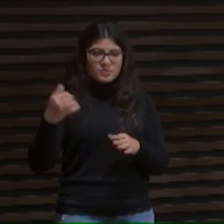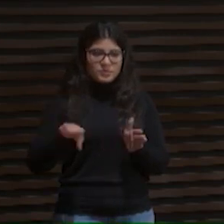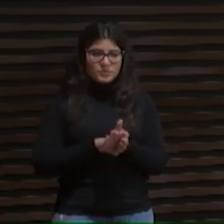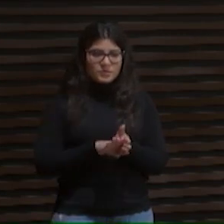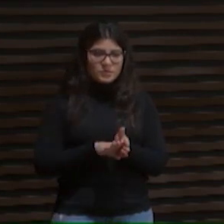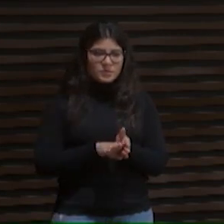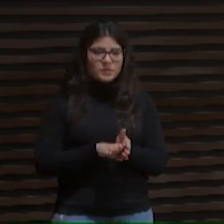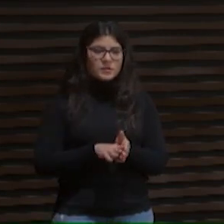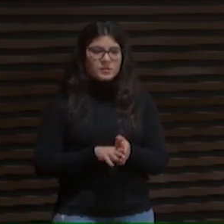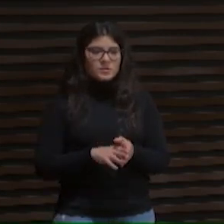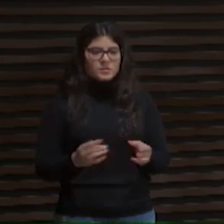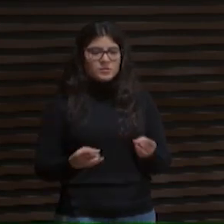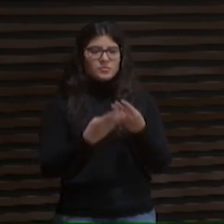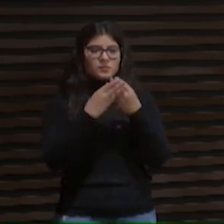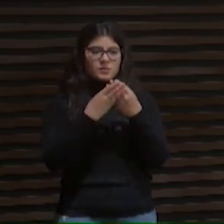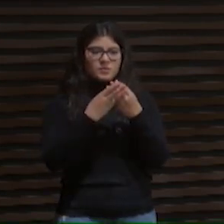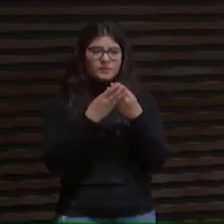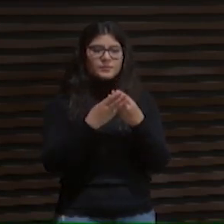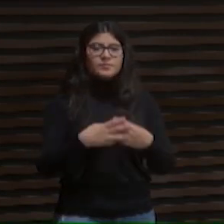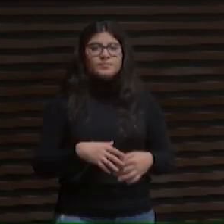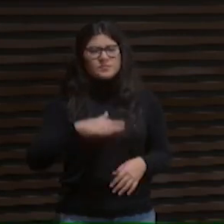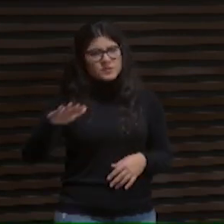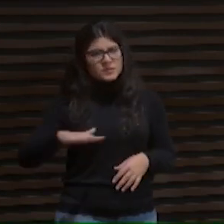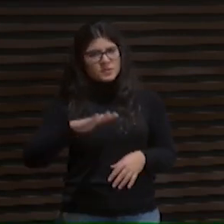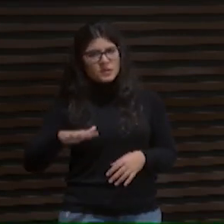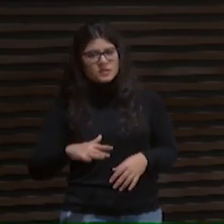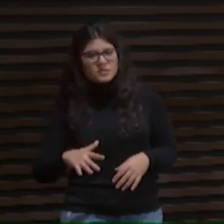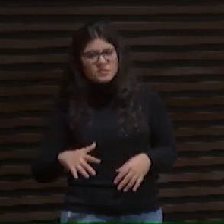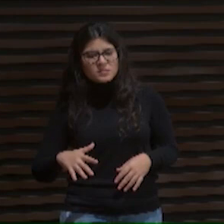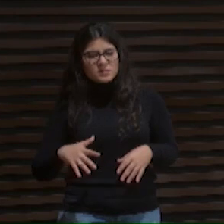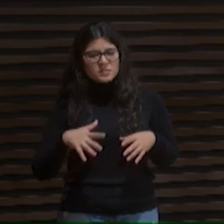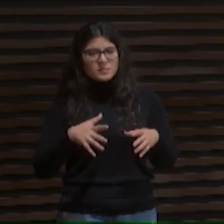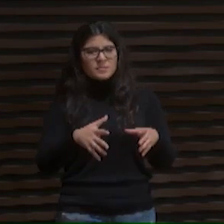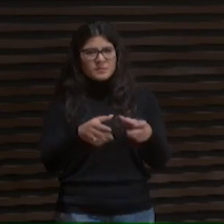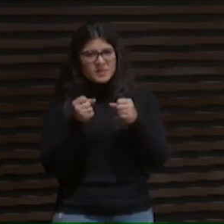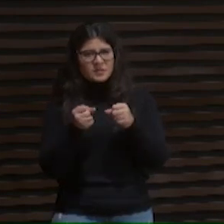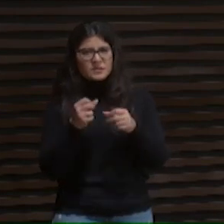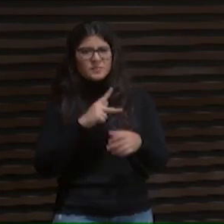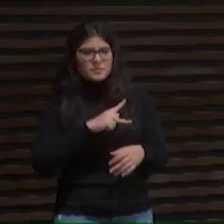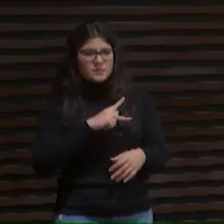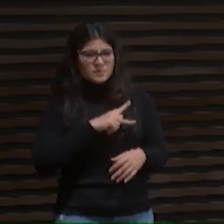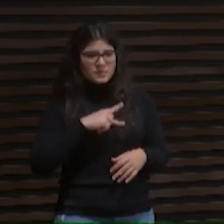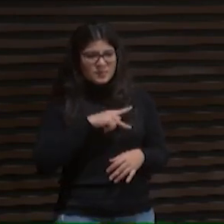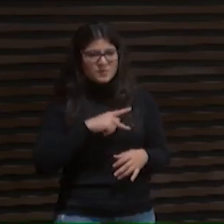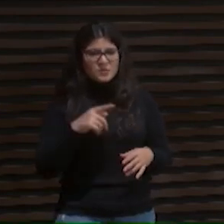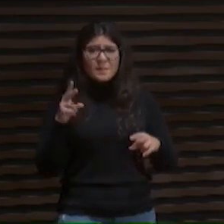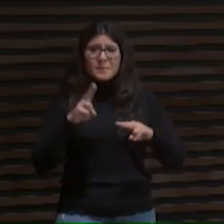aí é o agitador dos nazarenos. Agarram ele, Paulo é preso e passa por uma sucessão de